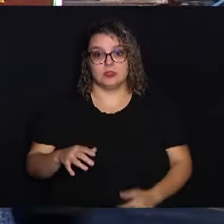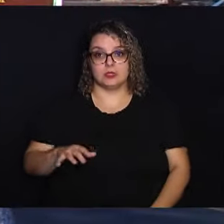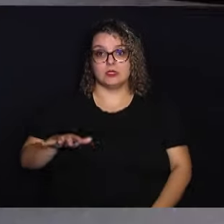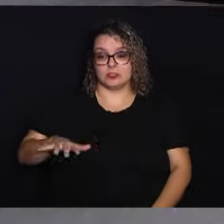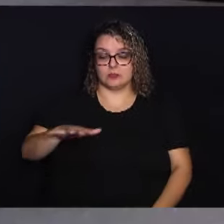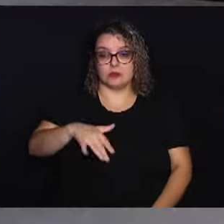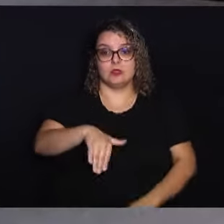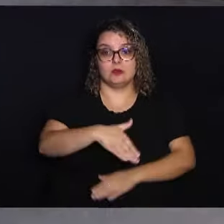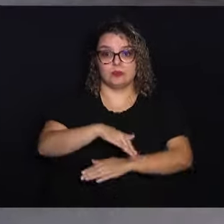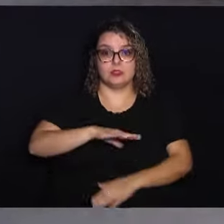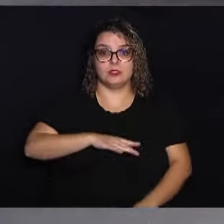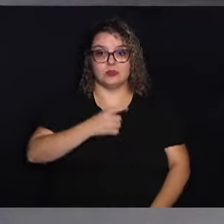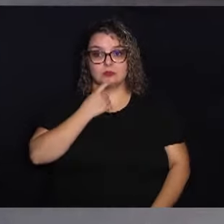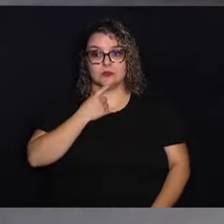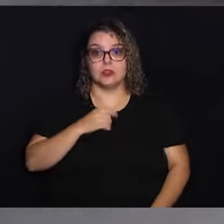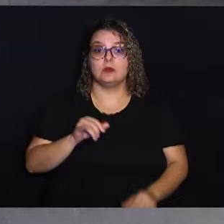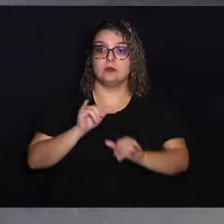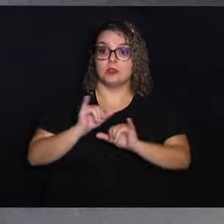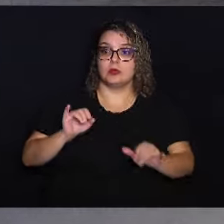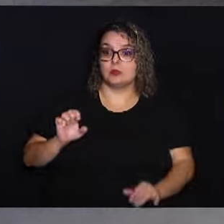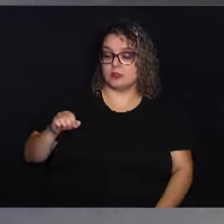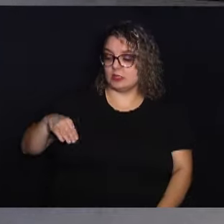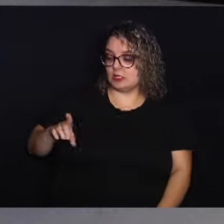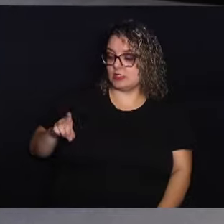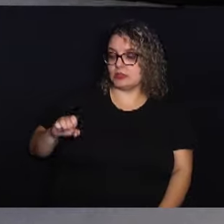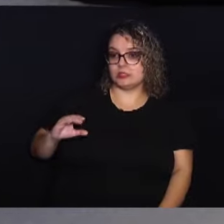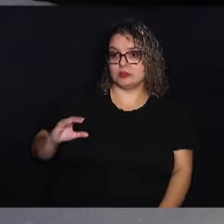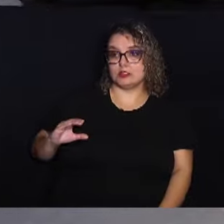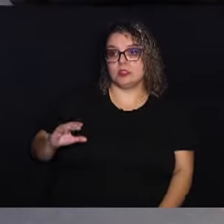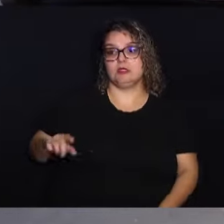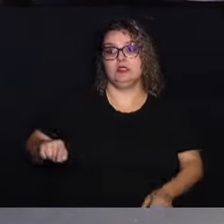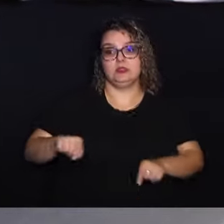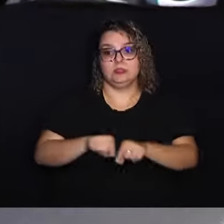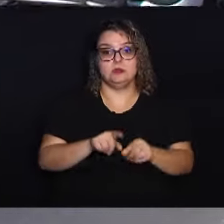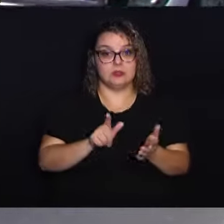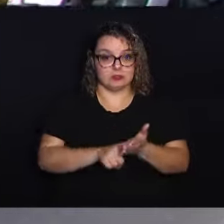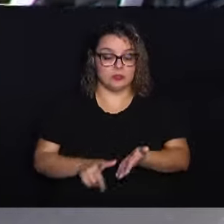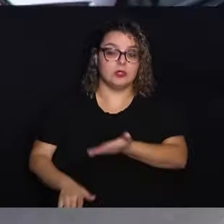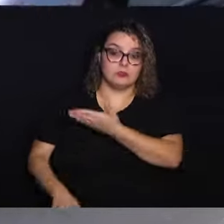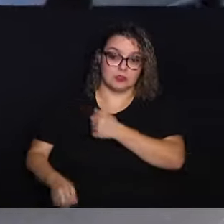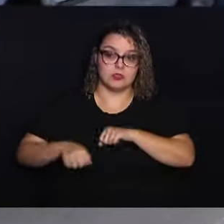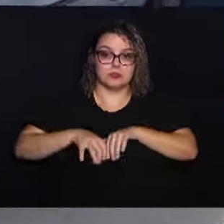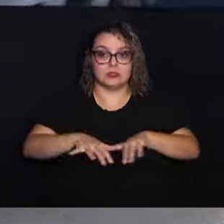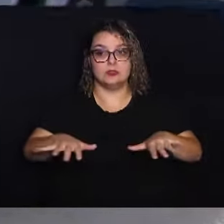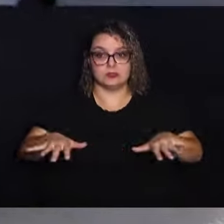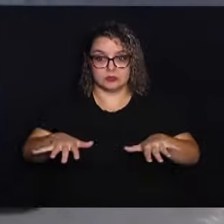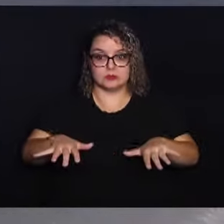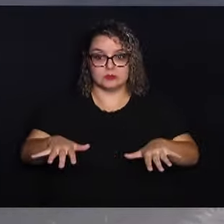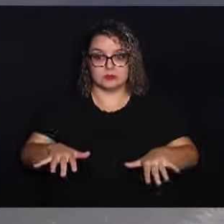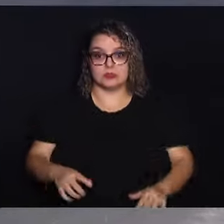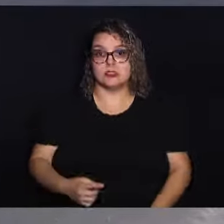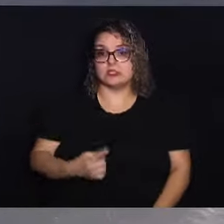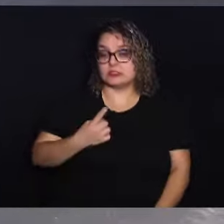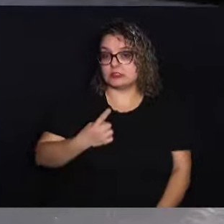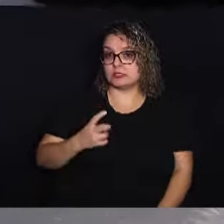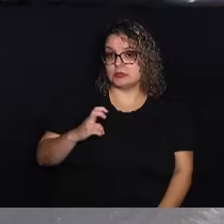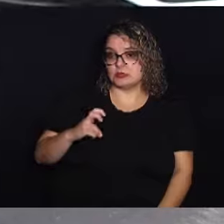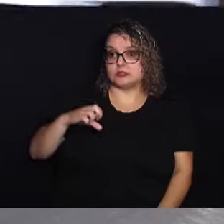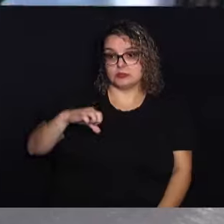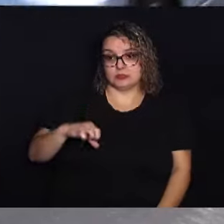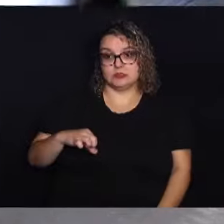de Campinas de acordo com dados divulgados pela indec que constam inclusive nos panfletos que estão sendo distribuídos